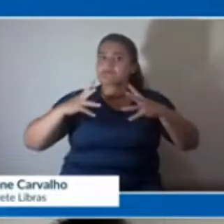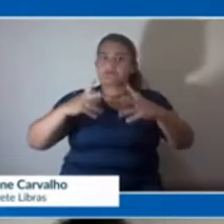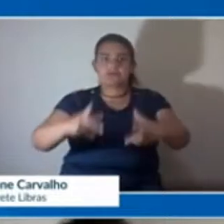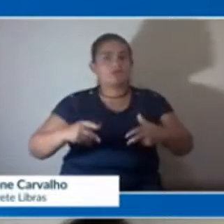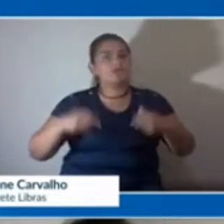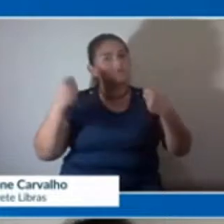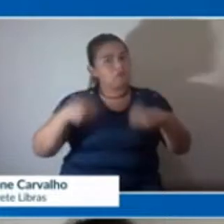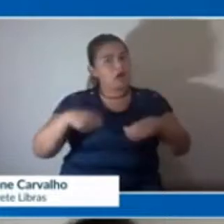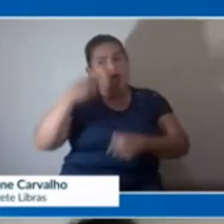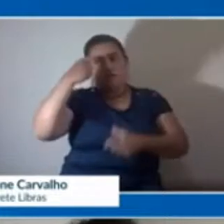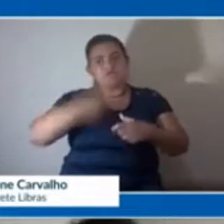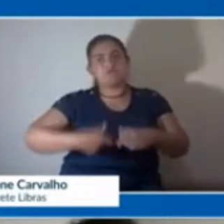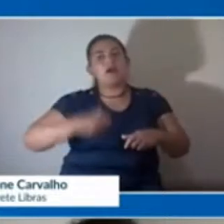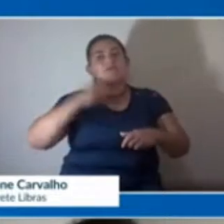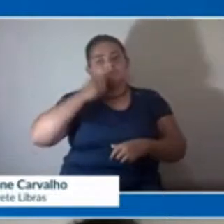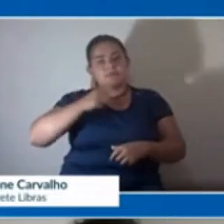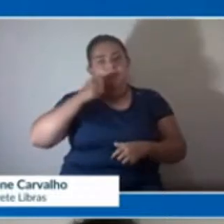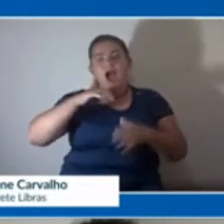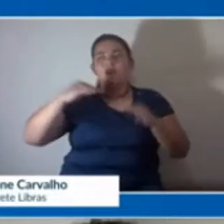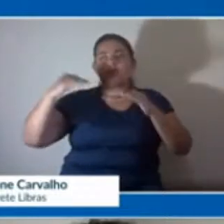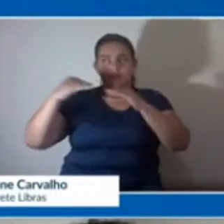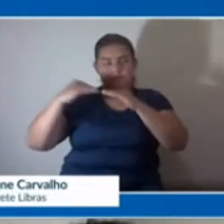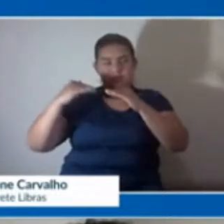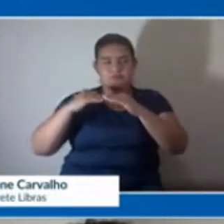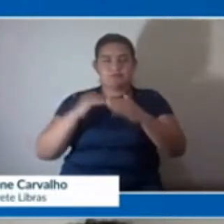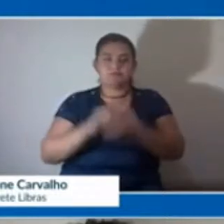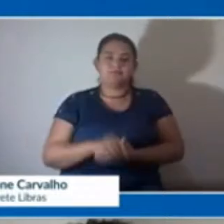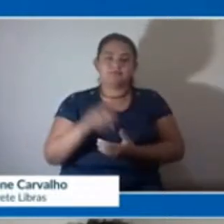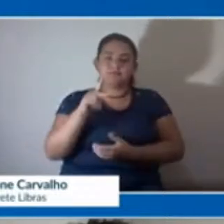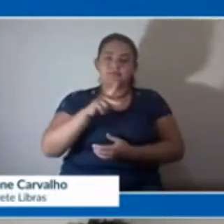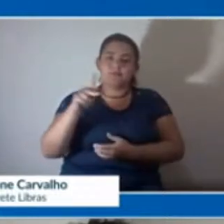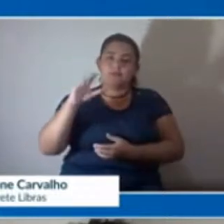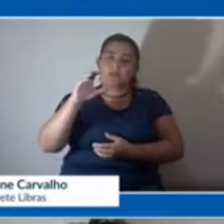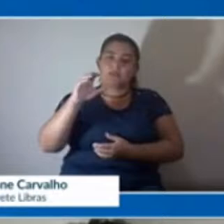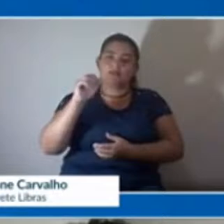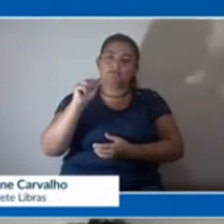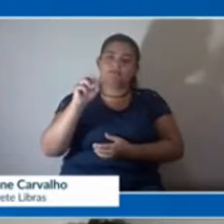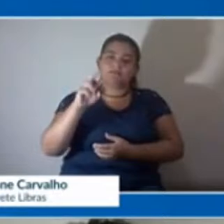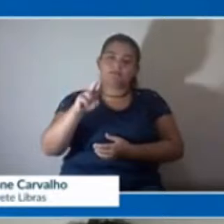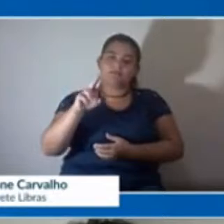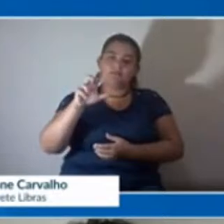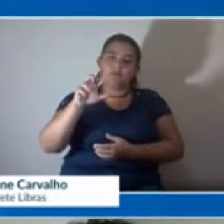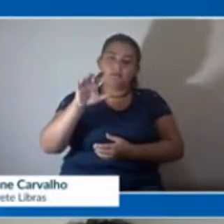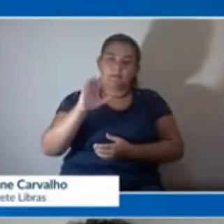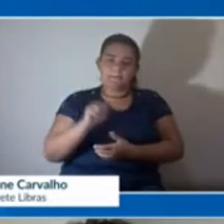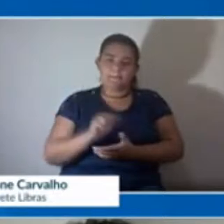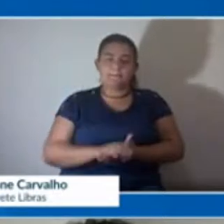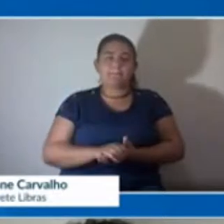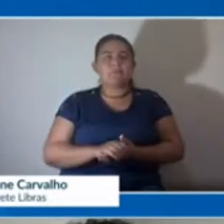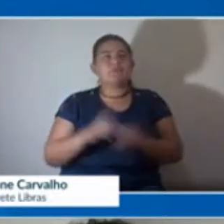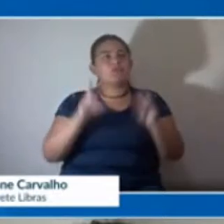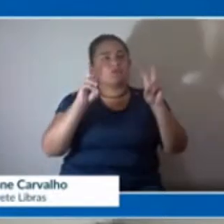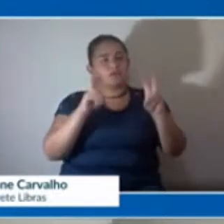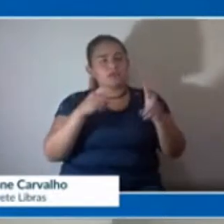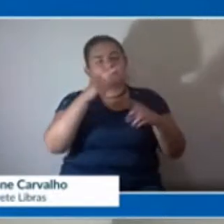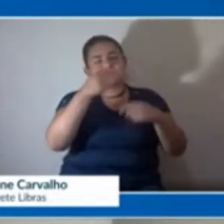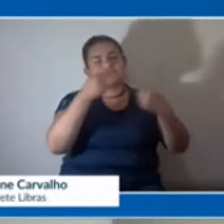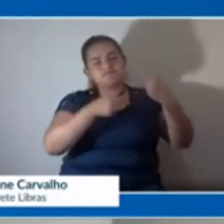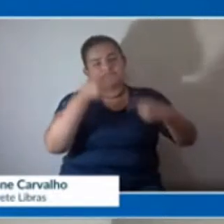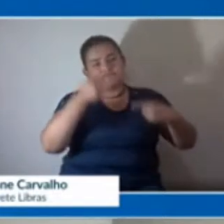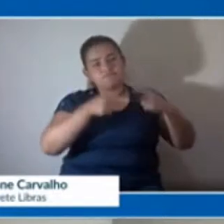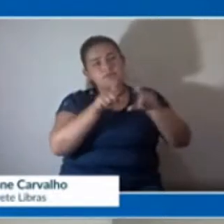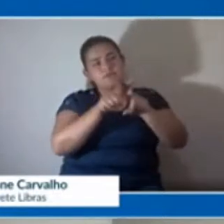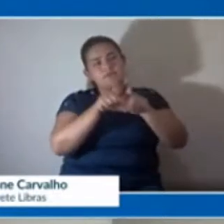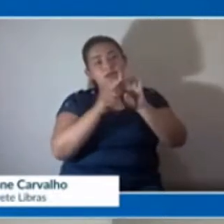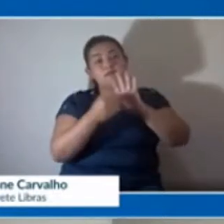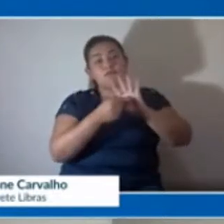mulheres corroboramos, né? Professora Carla, queria que a senhora falasse um pouquinho sobre um outro aspecto que mostra também o silenciamento